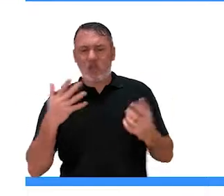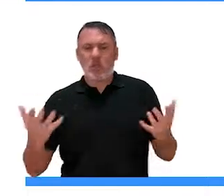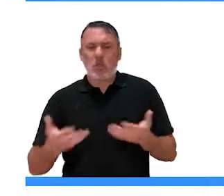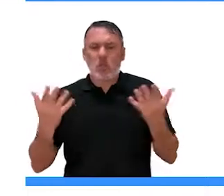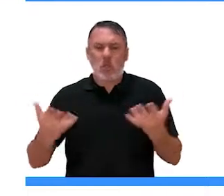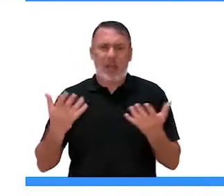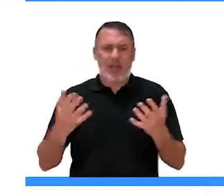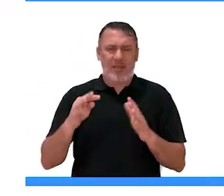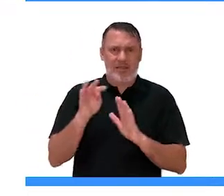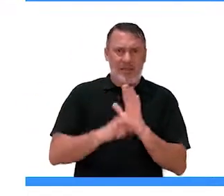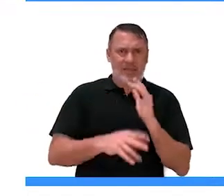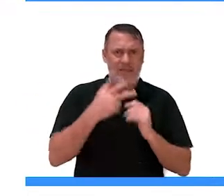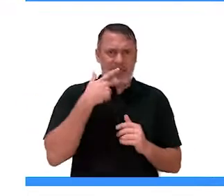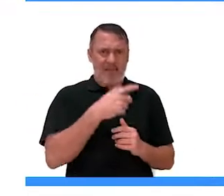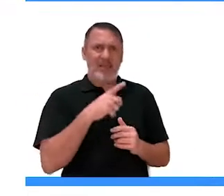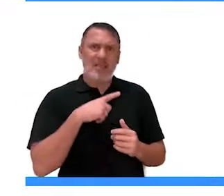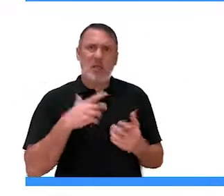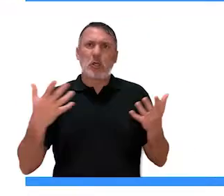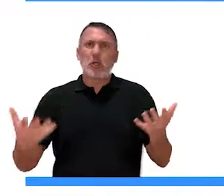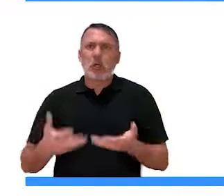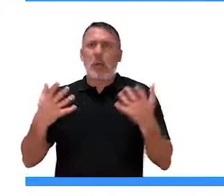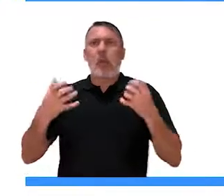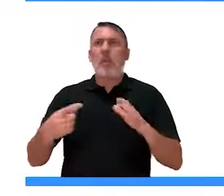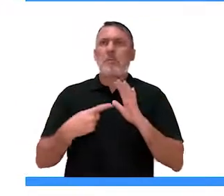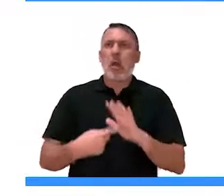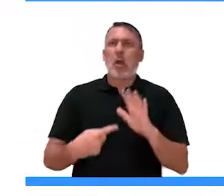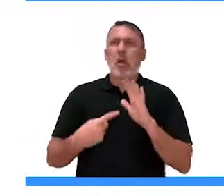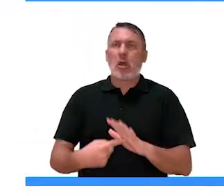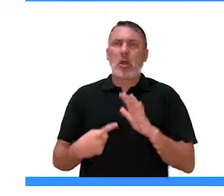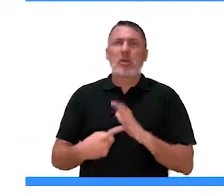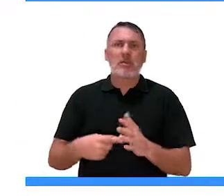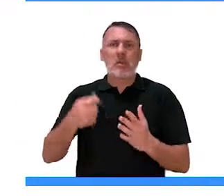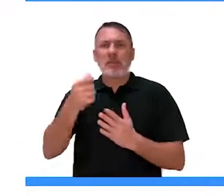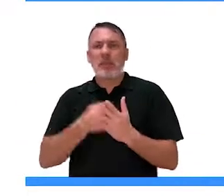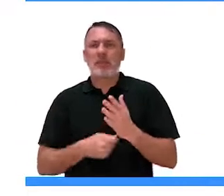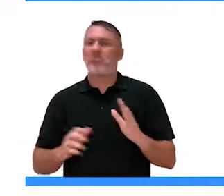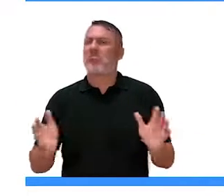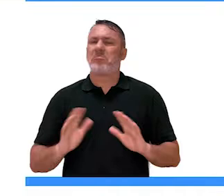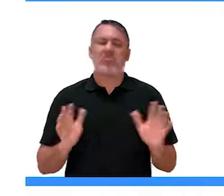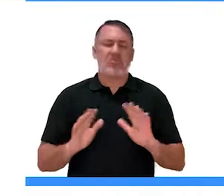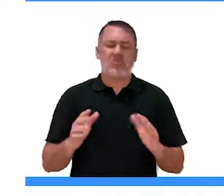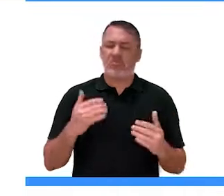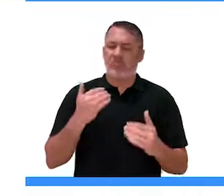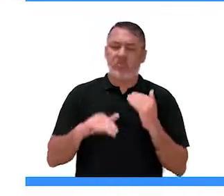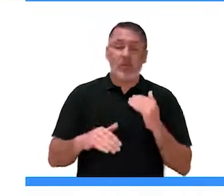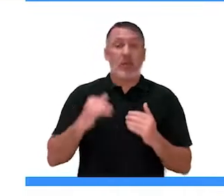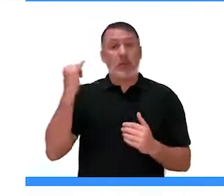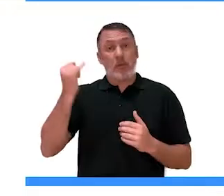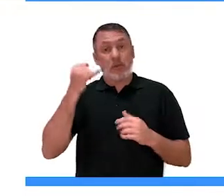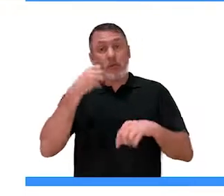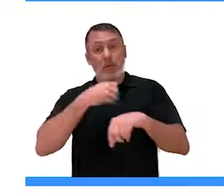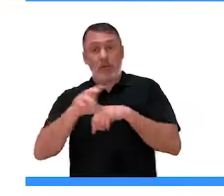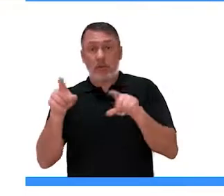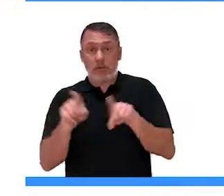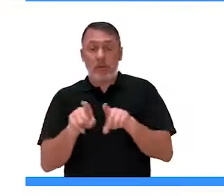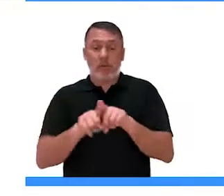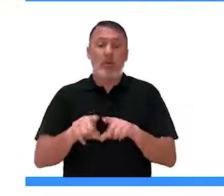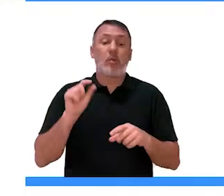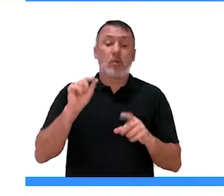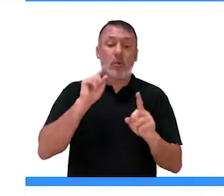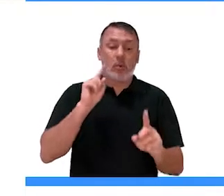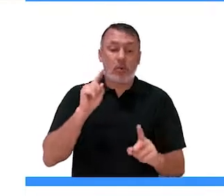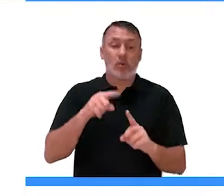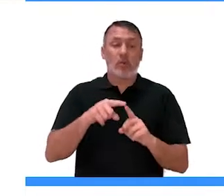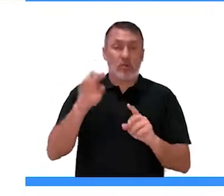não é um texto de tem intenção de vender, de publicar, não é uma resenha, não tem nada disso. É importante até dizer, né,